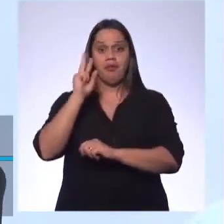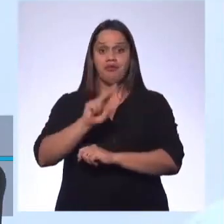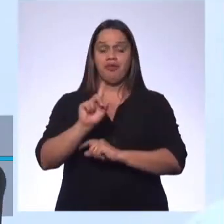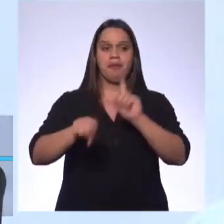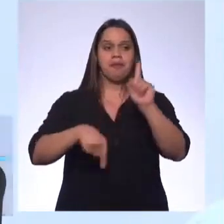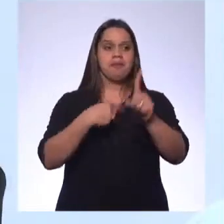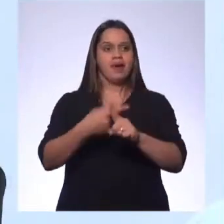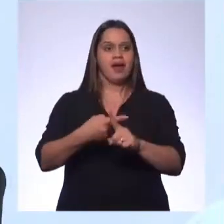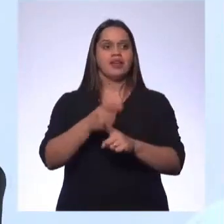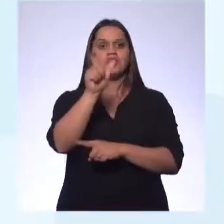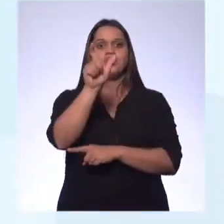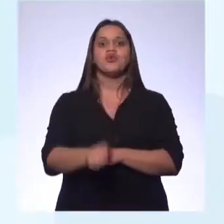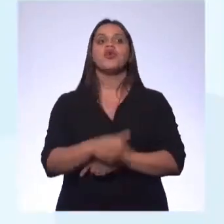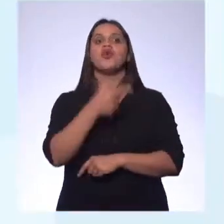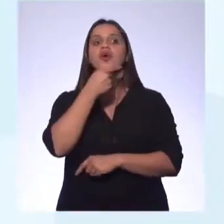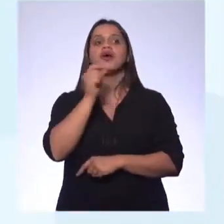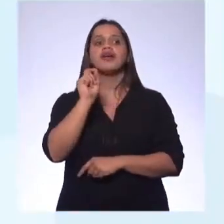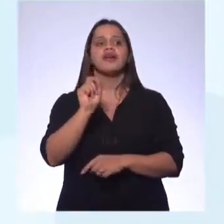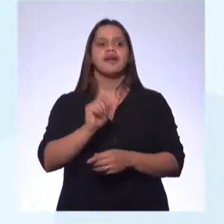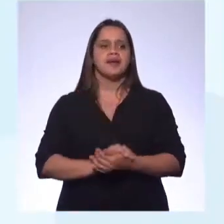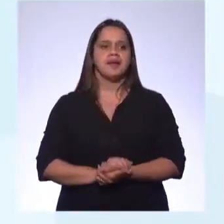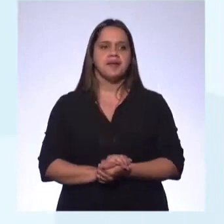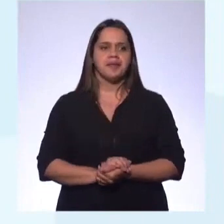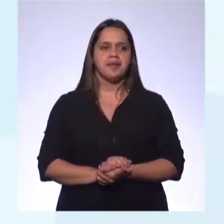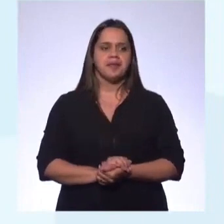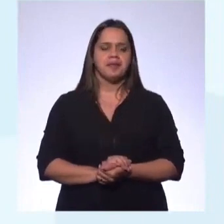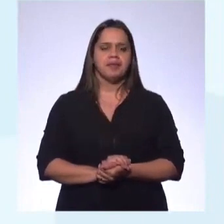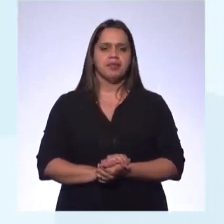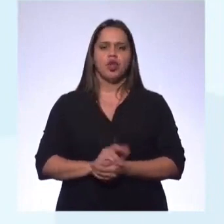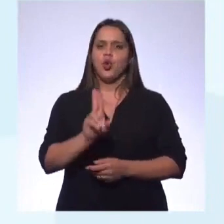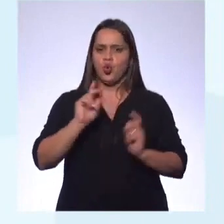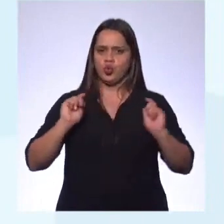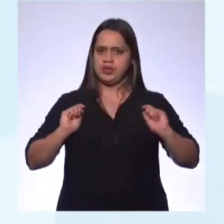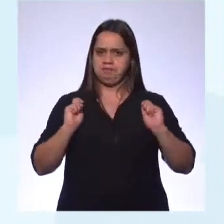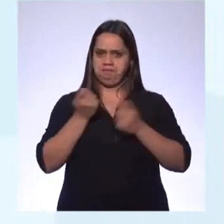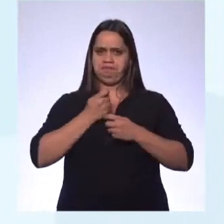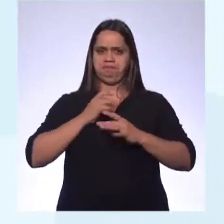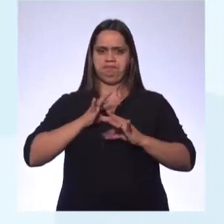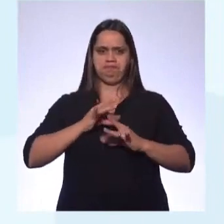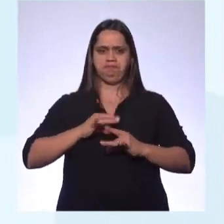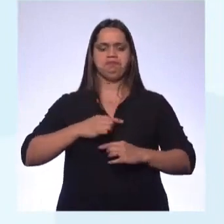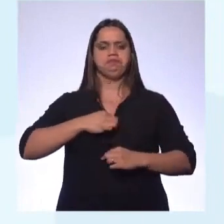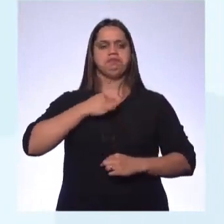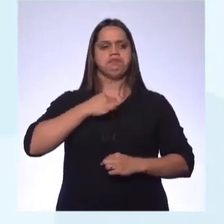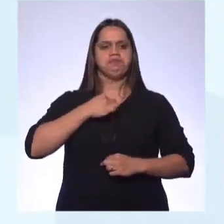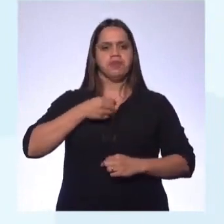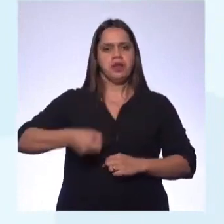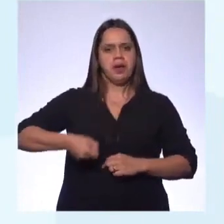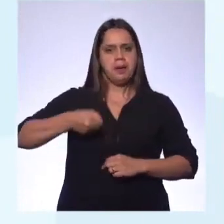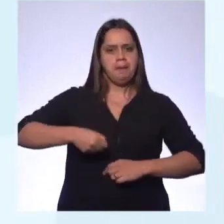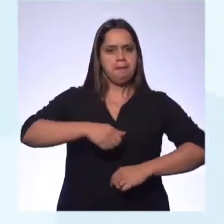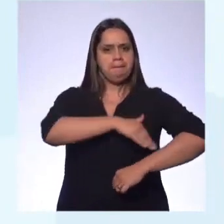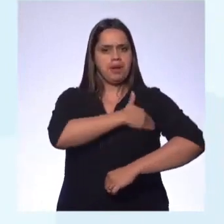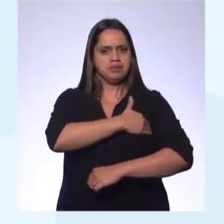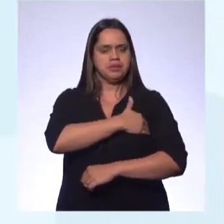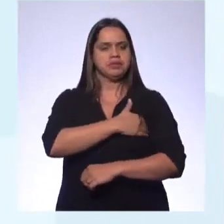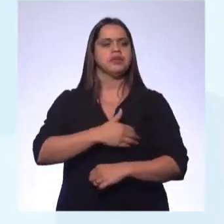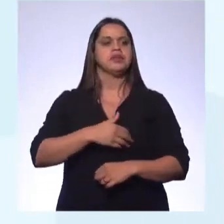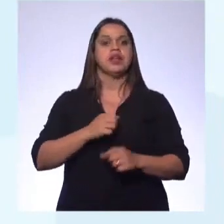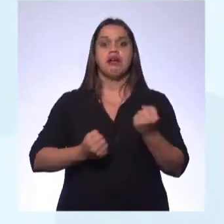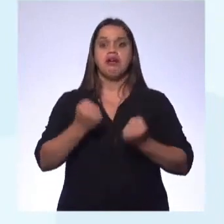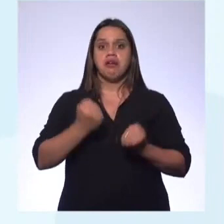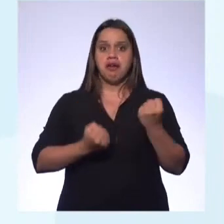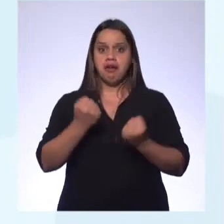próximo homem. Quem é este homem, gente? Usa terno. Carrega uma pasta, anda